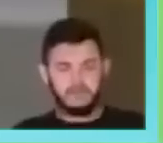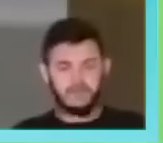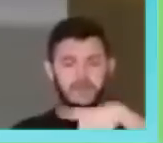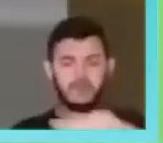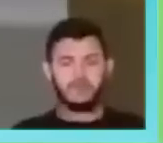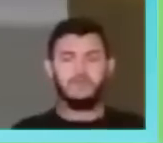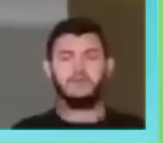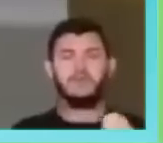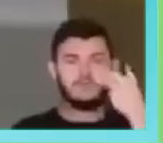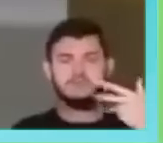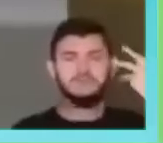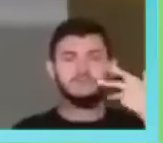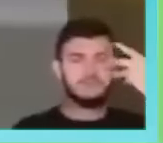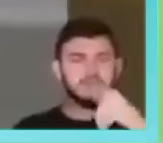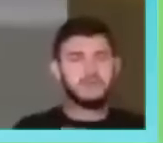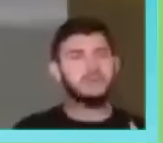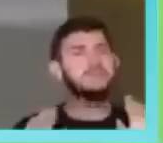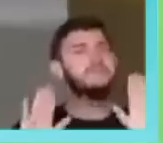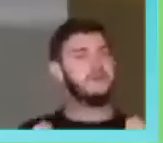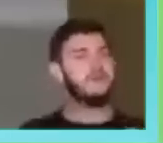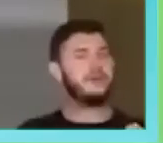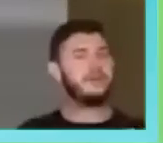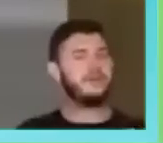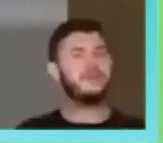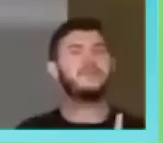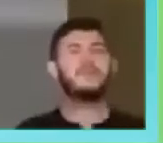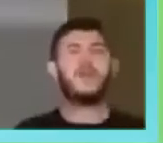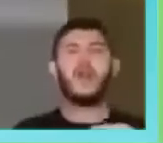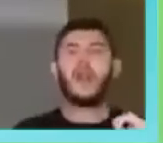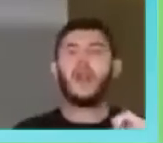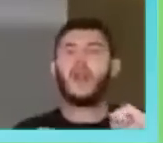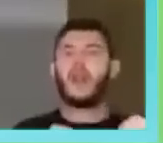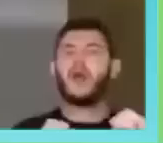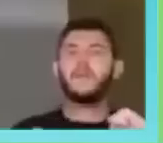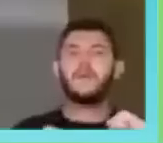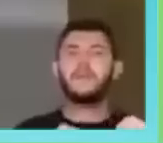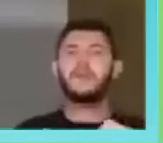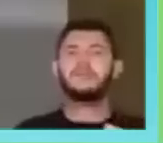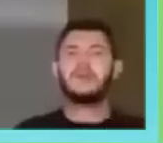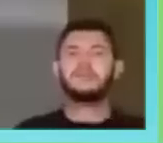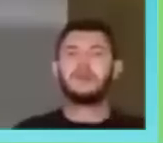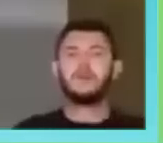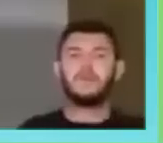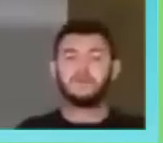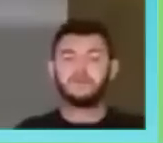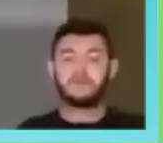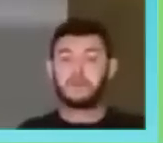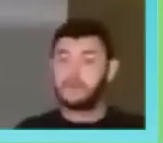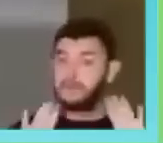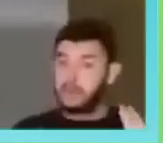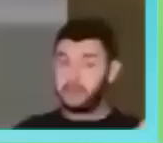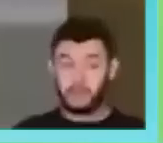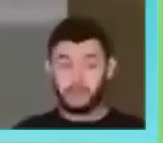tribuna. Mas há também uma grande mobilização na sociedade. Ou seja,